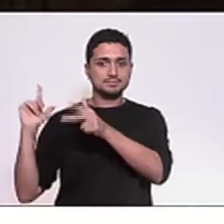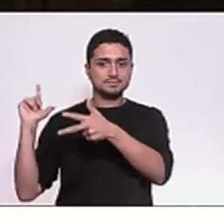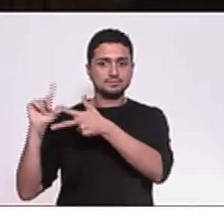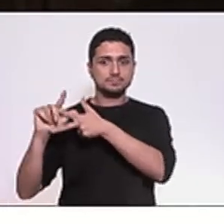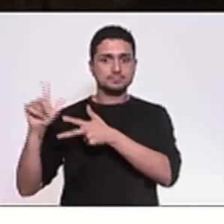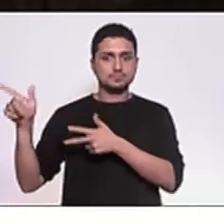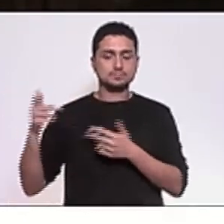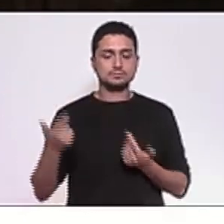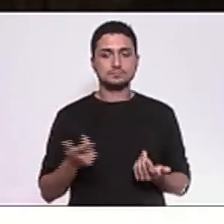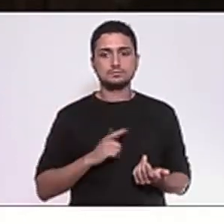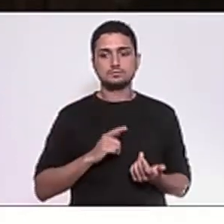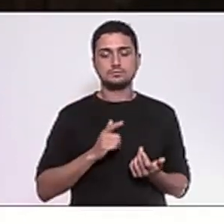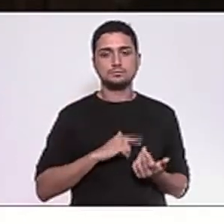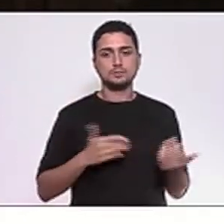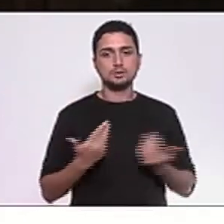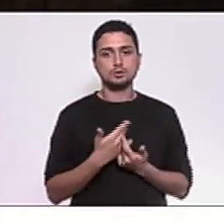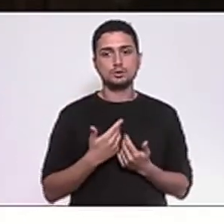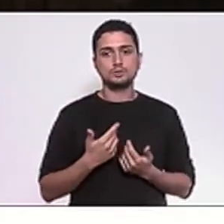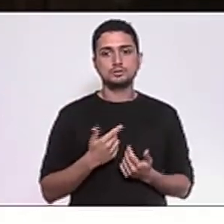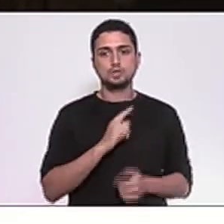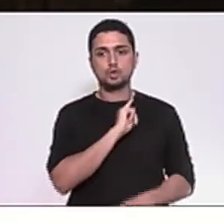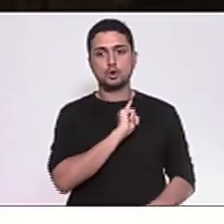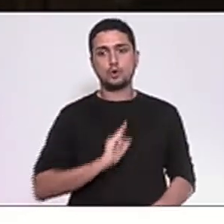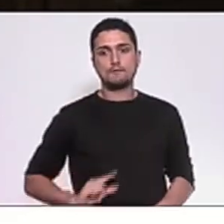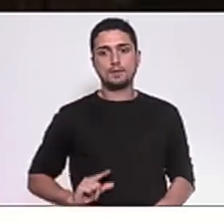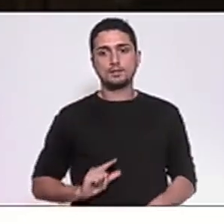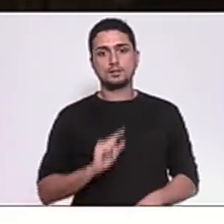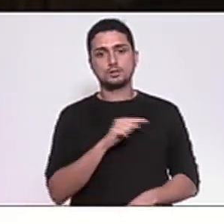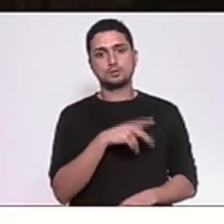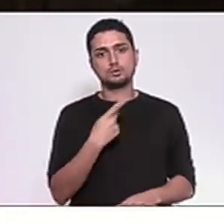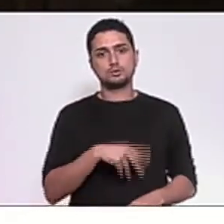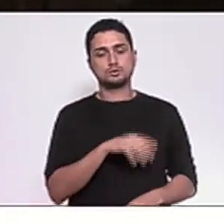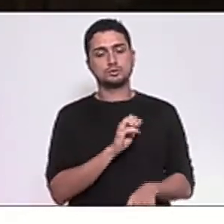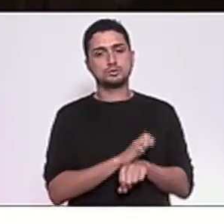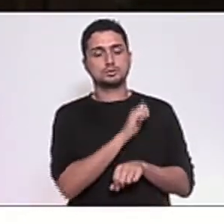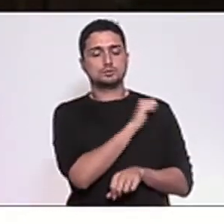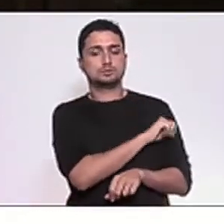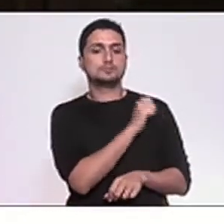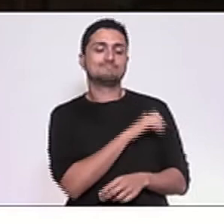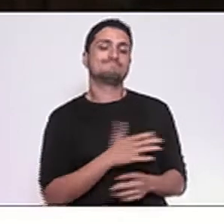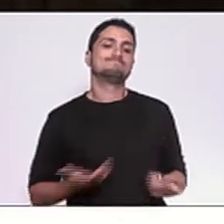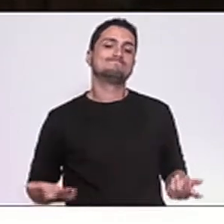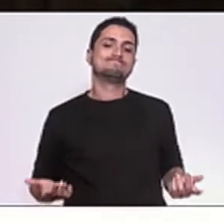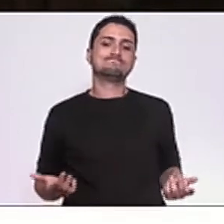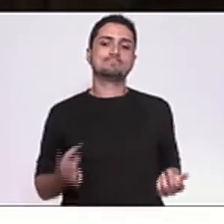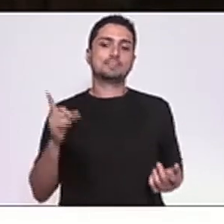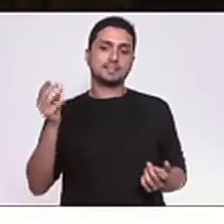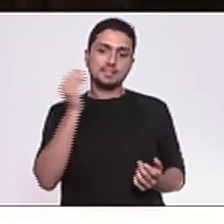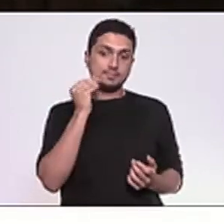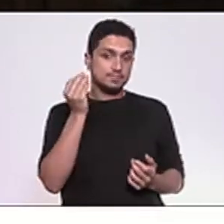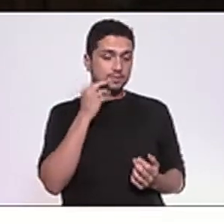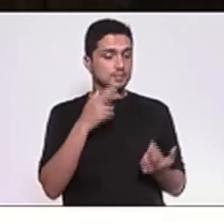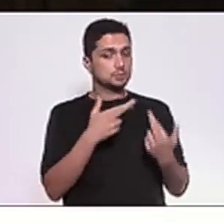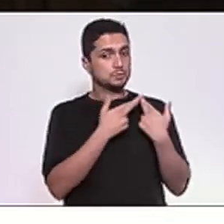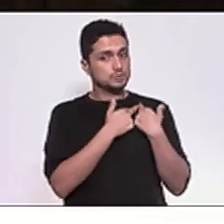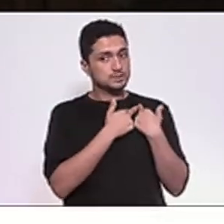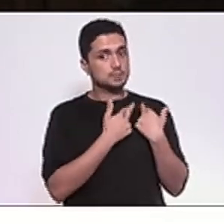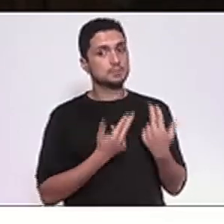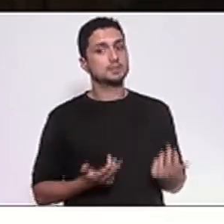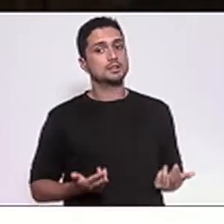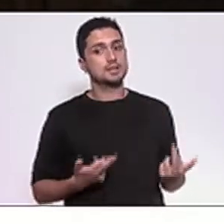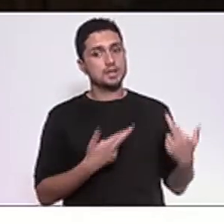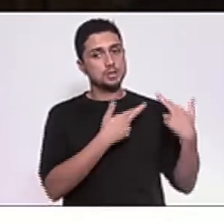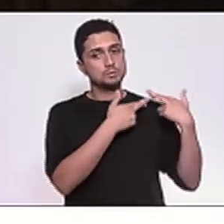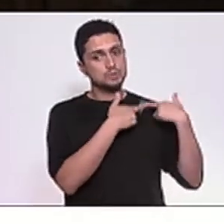hoje ocupando o cargo de governador do Estado do Rio de Janeiro. Então deveria ter mais